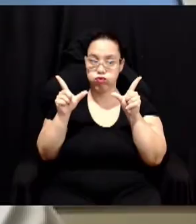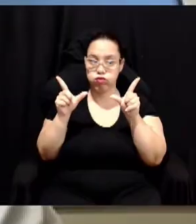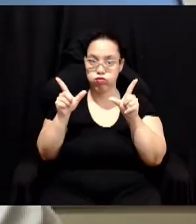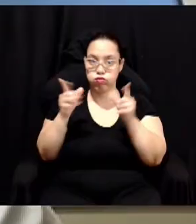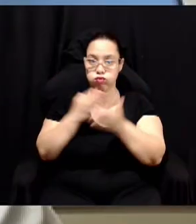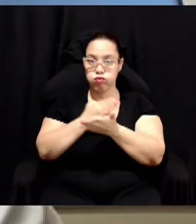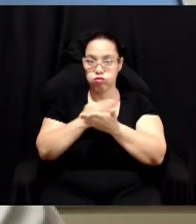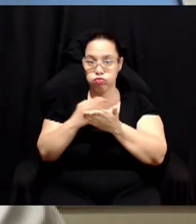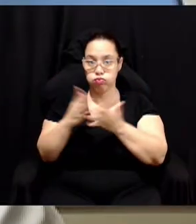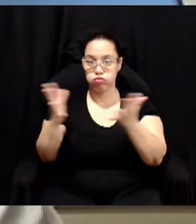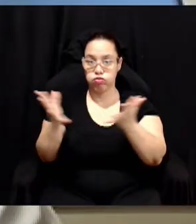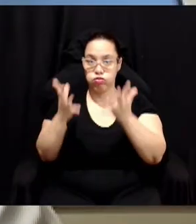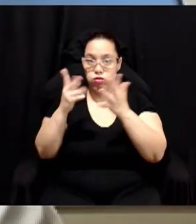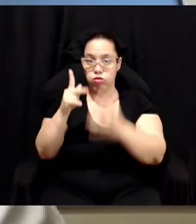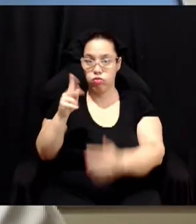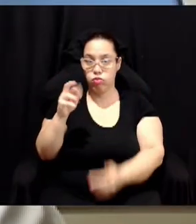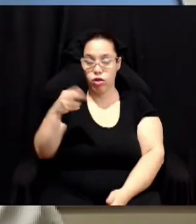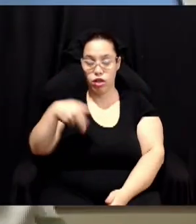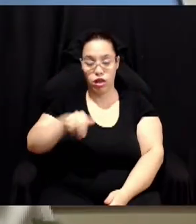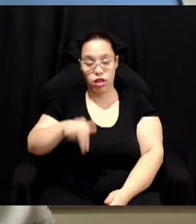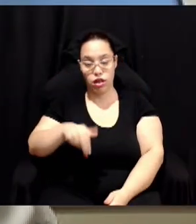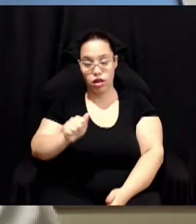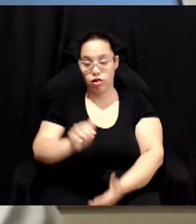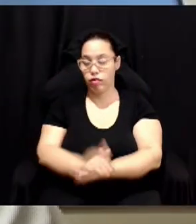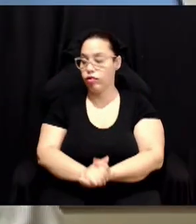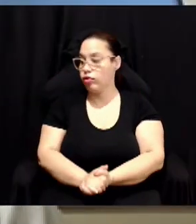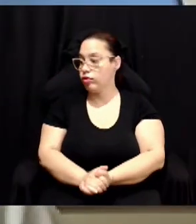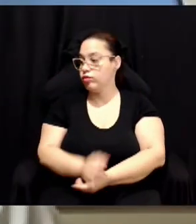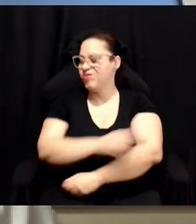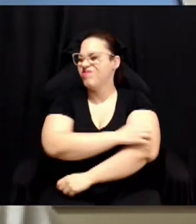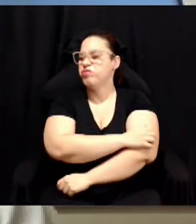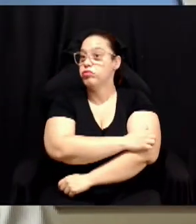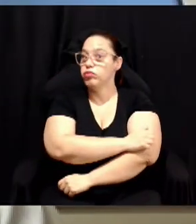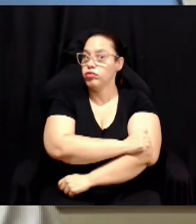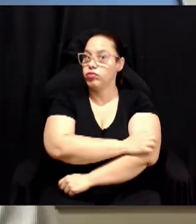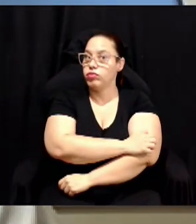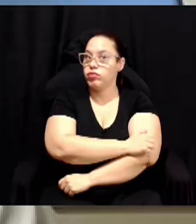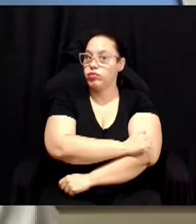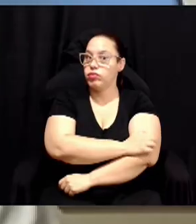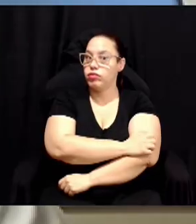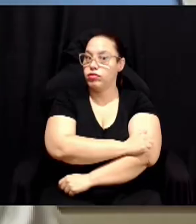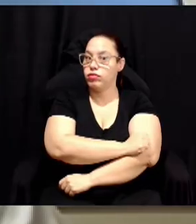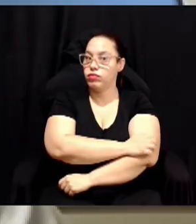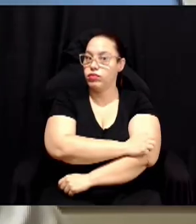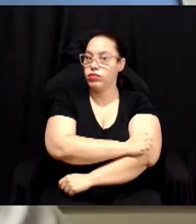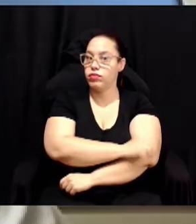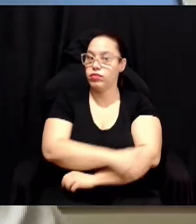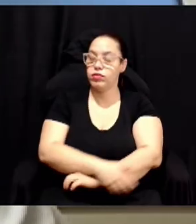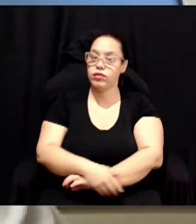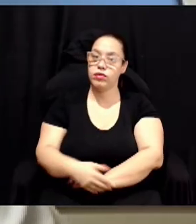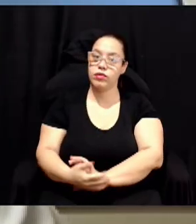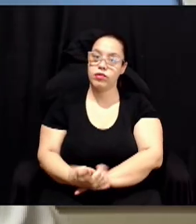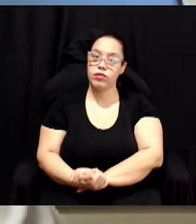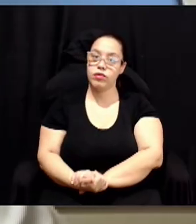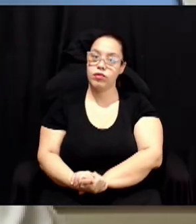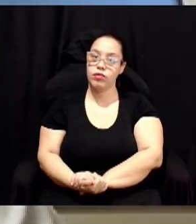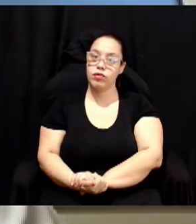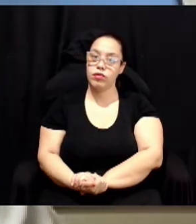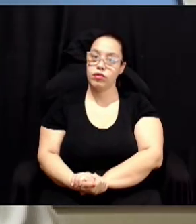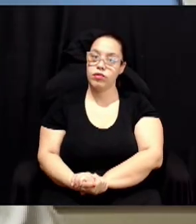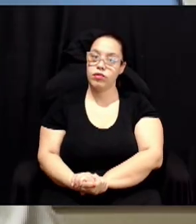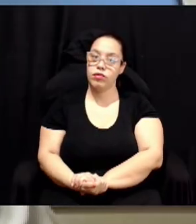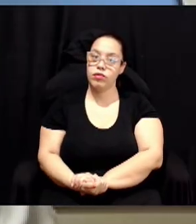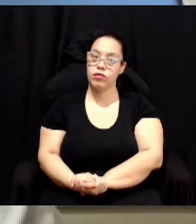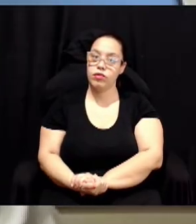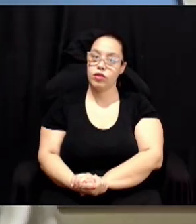produzir essa proteína. É, assim, são diversos fatores, como provavelmente algumas